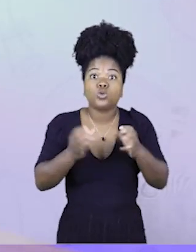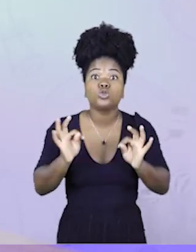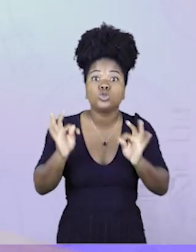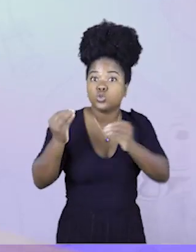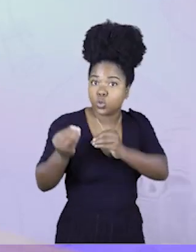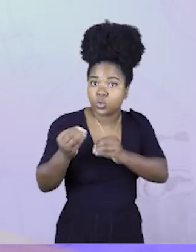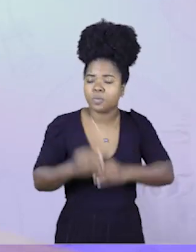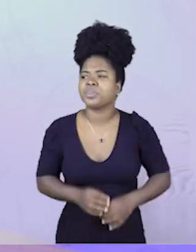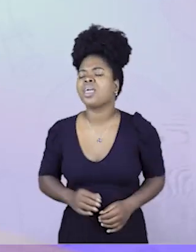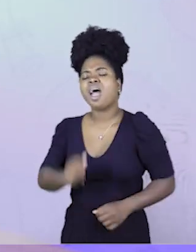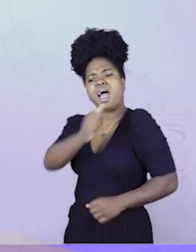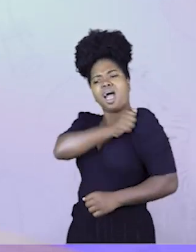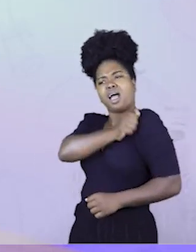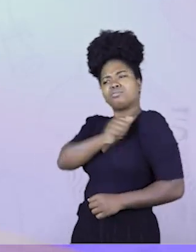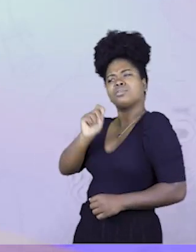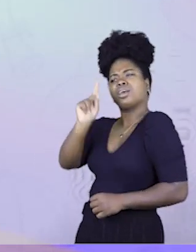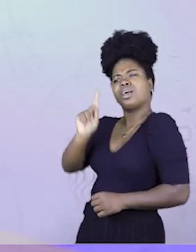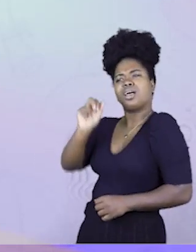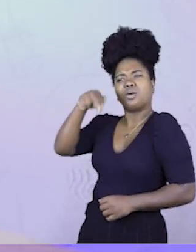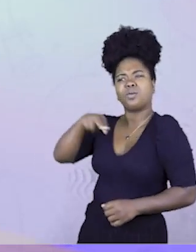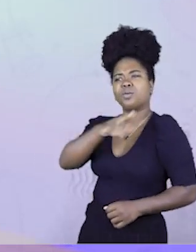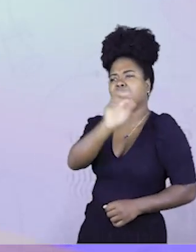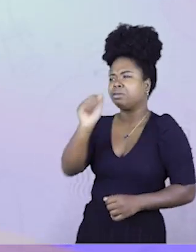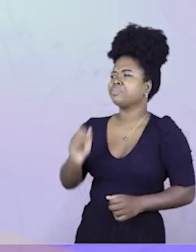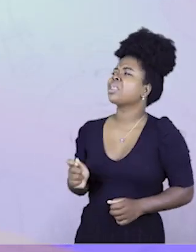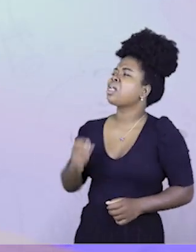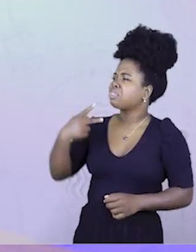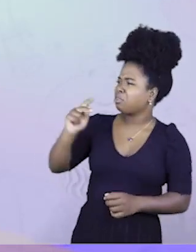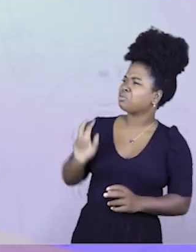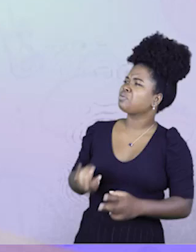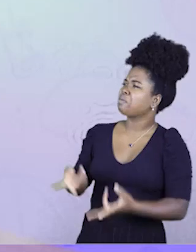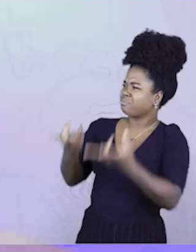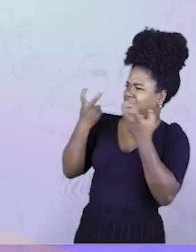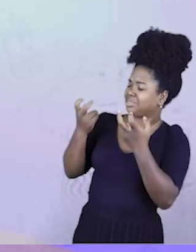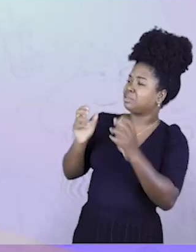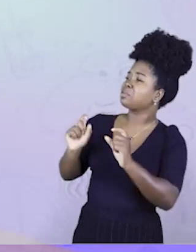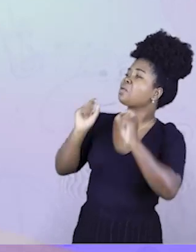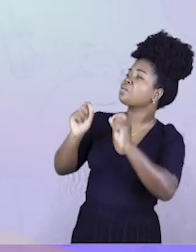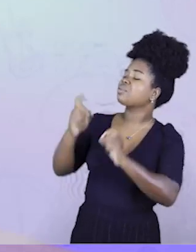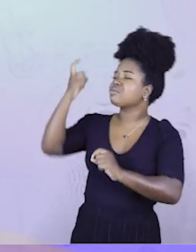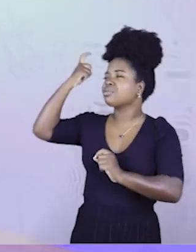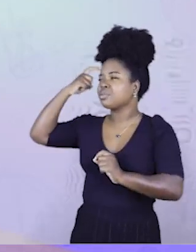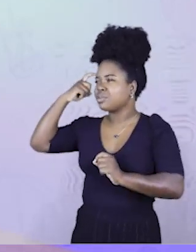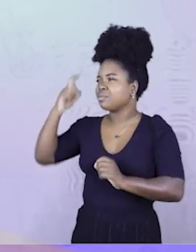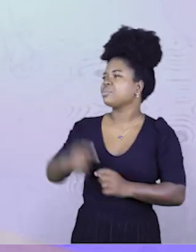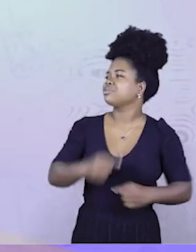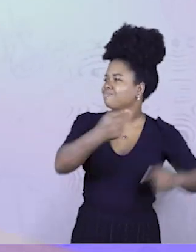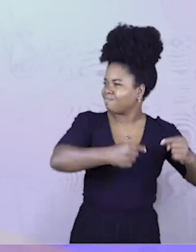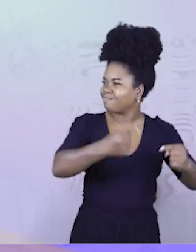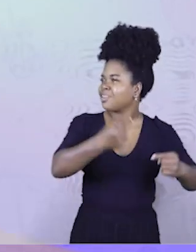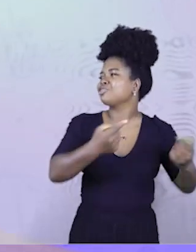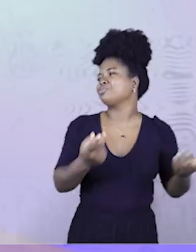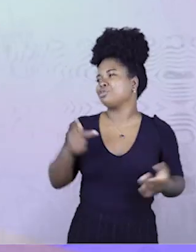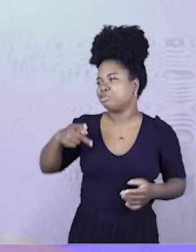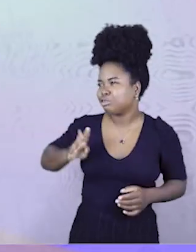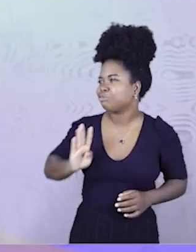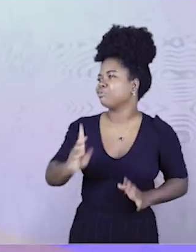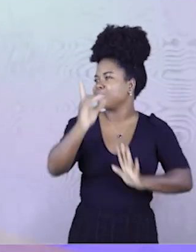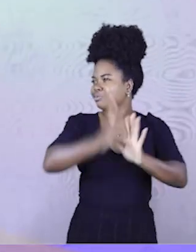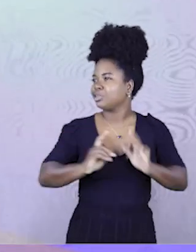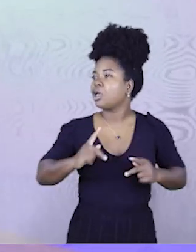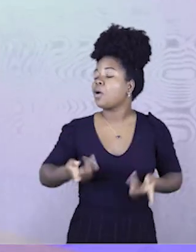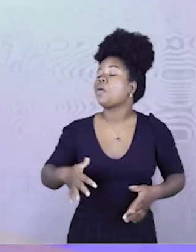Cauã, na sua visão também, o que você acha das políticas sobre direitos humanos? Quais